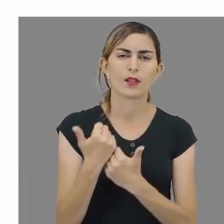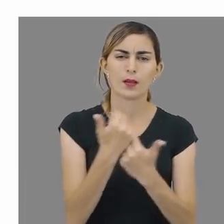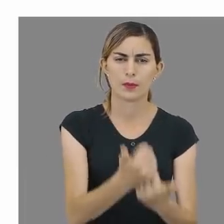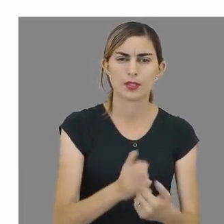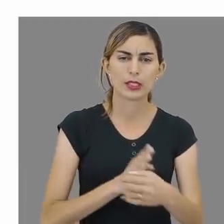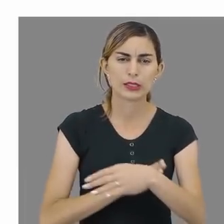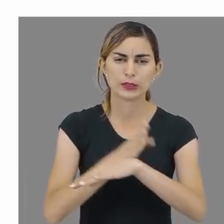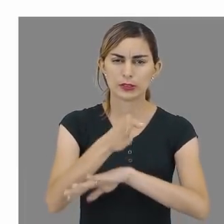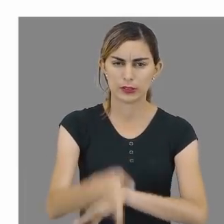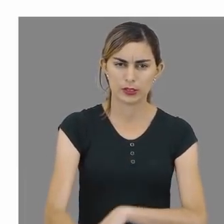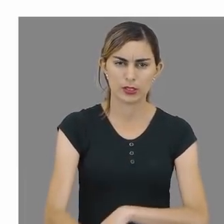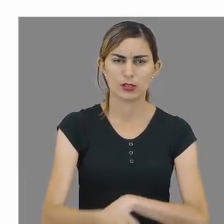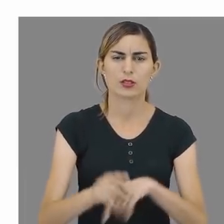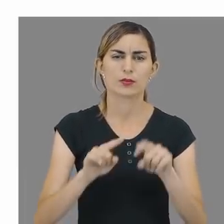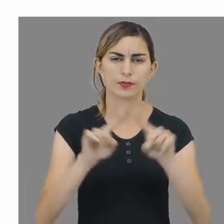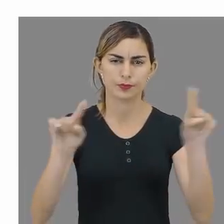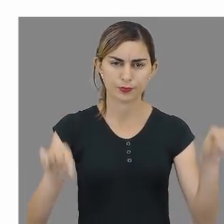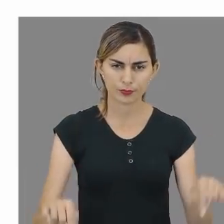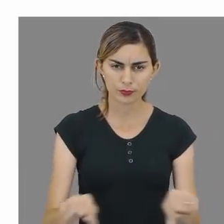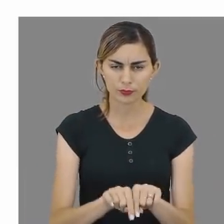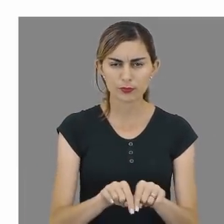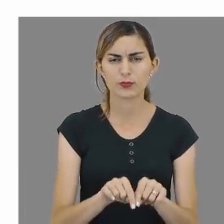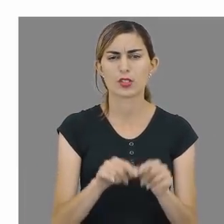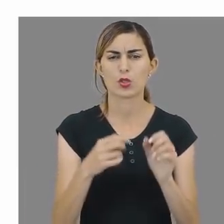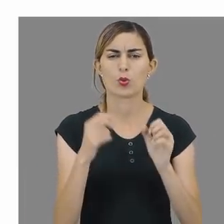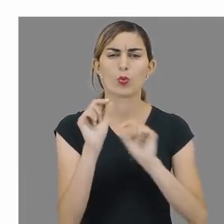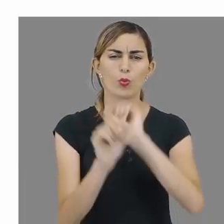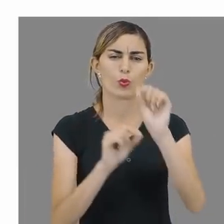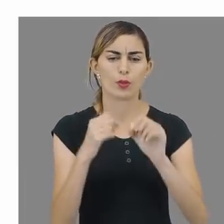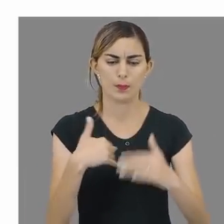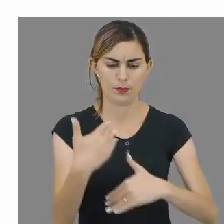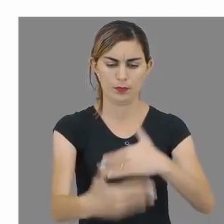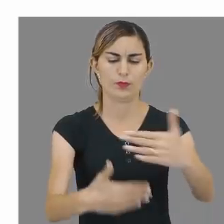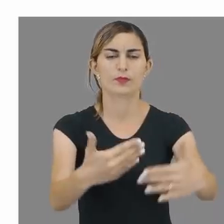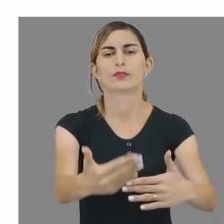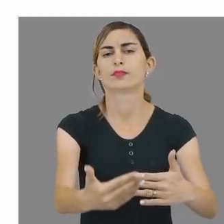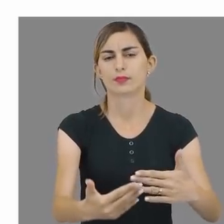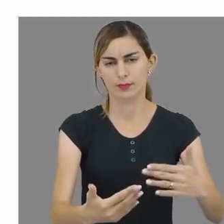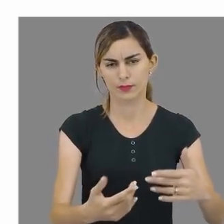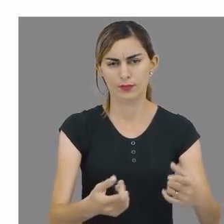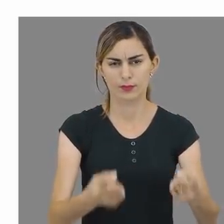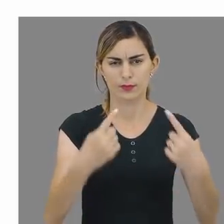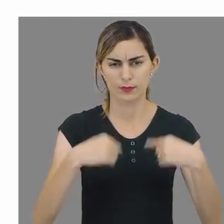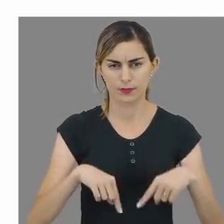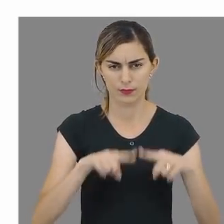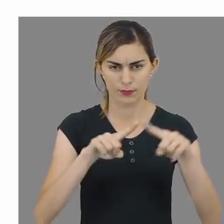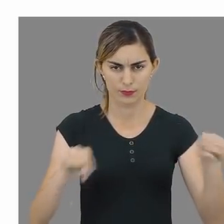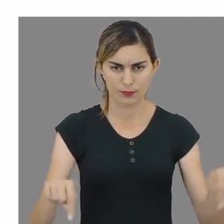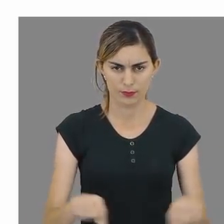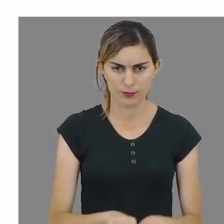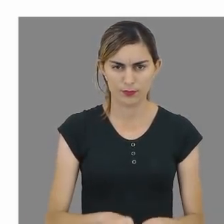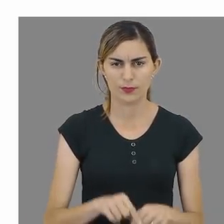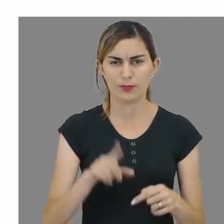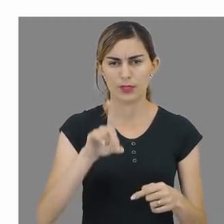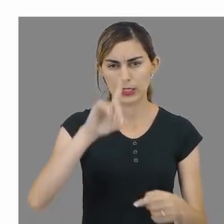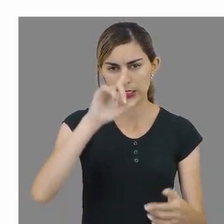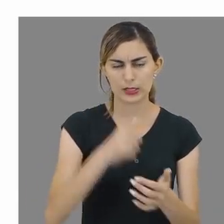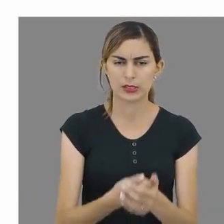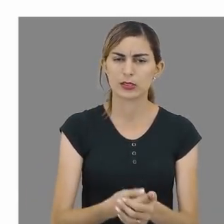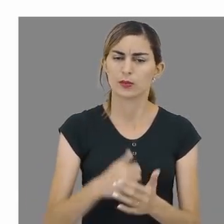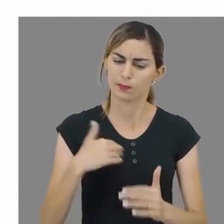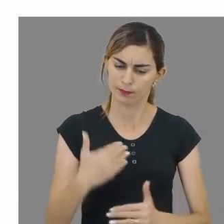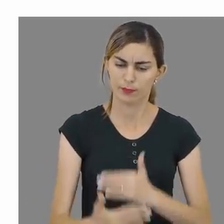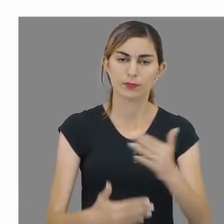a entrada de dados. Um retângulo representa atribuição ou processamento. Um losango, decisão, e assim por